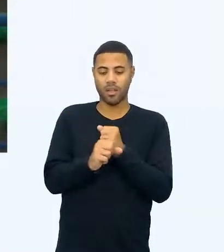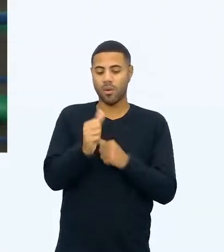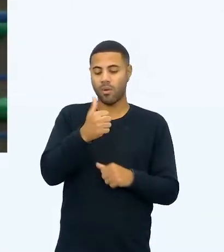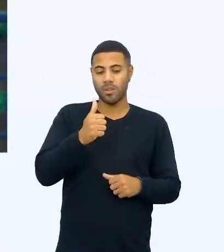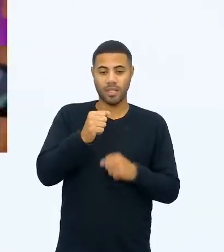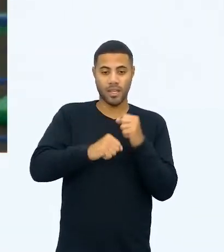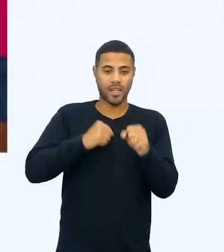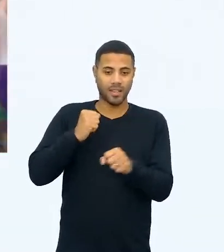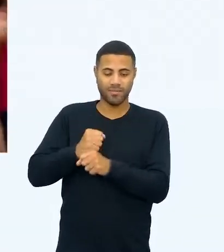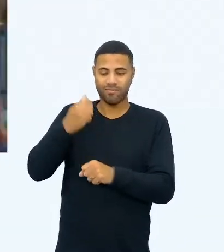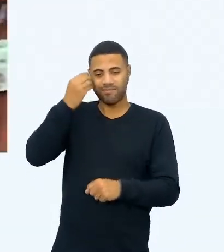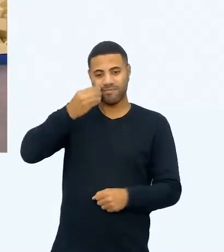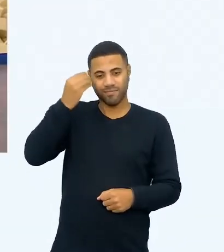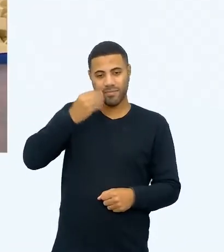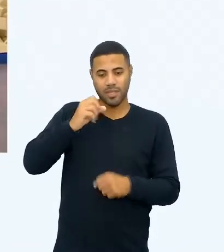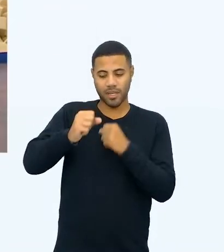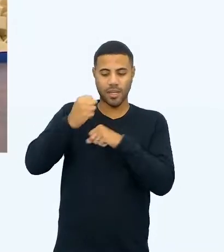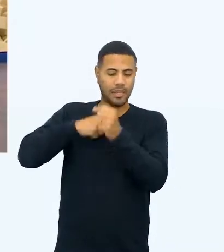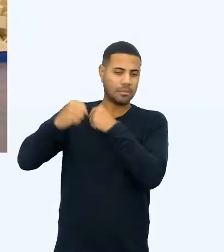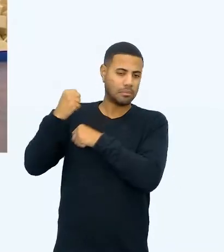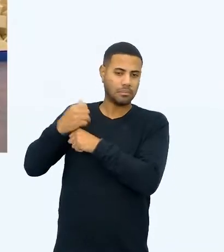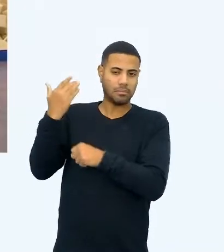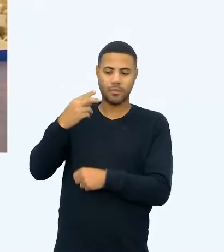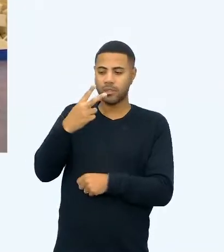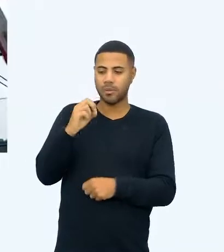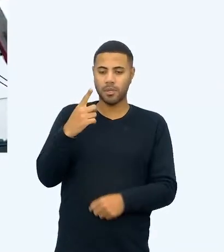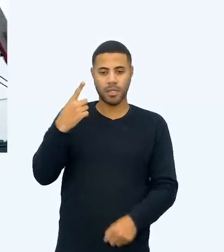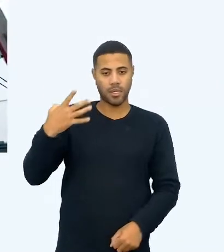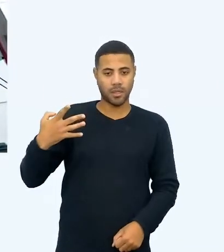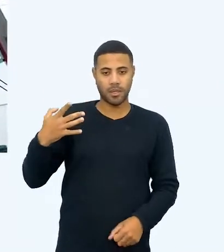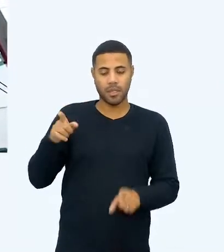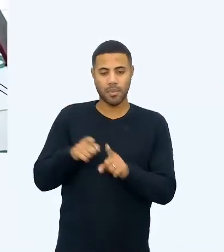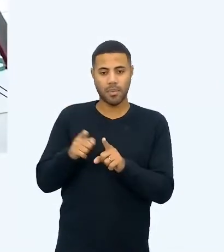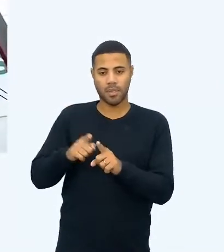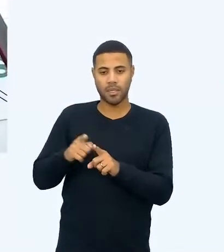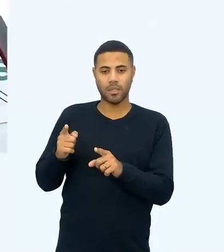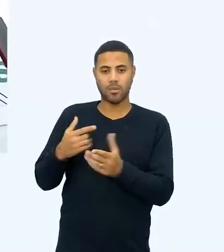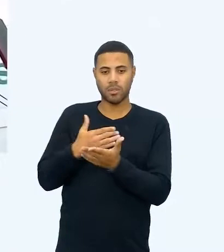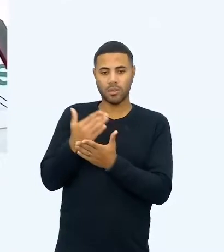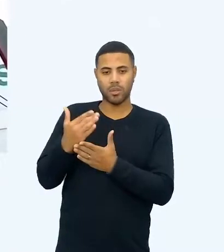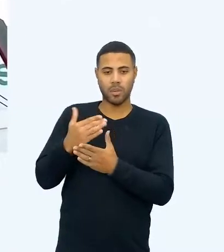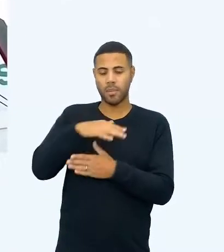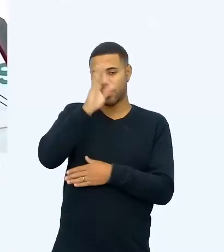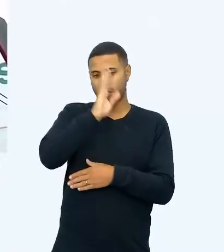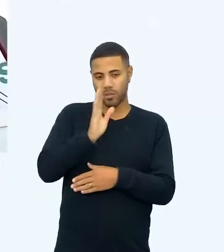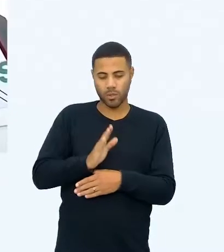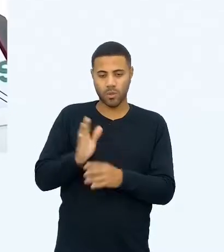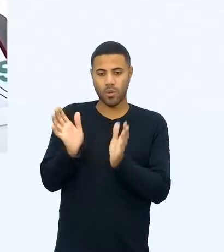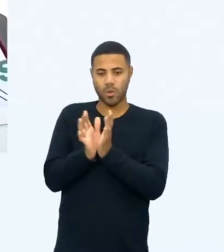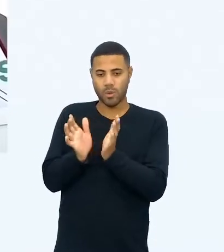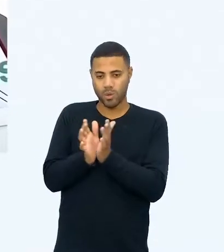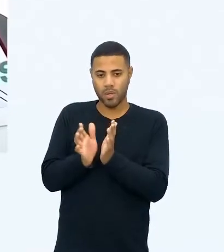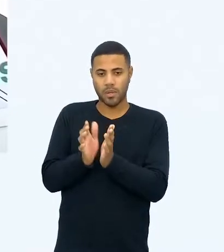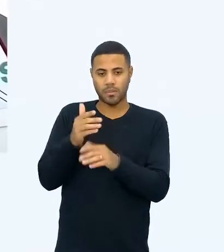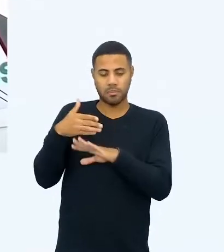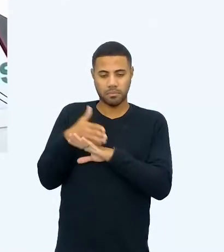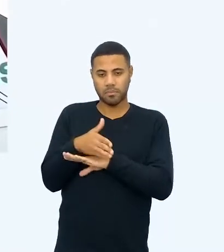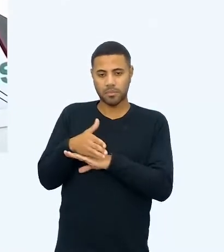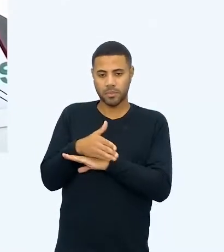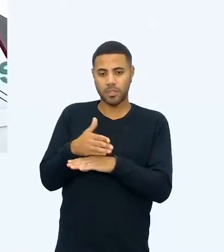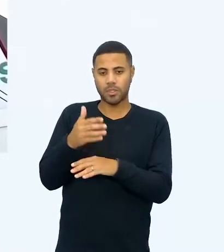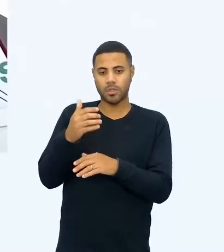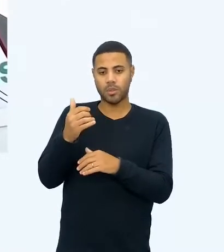Em 2014 eu tive uma passagem, digamos que longa, pela seleção, participando dos